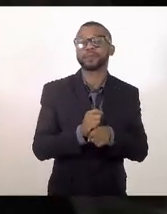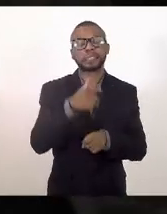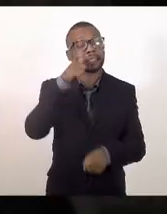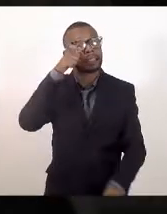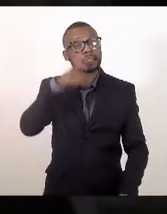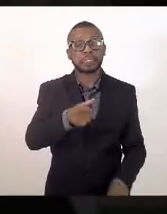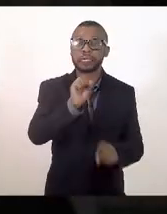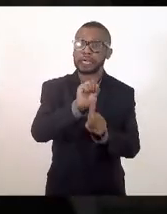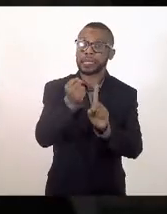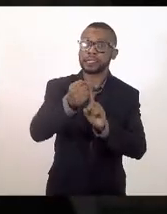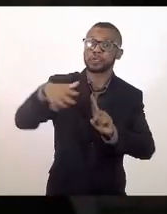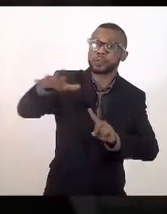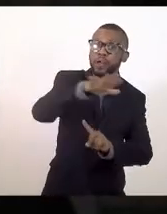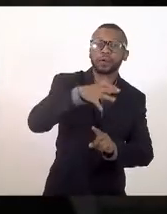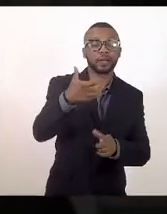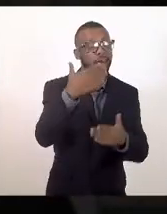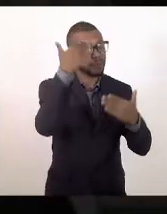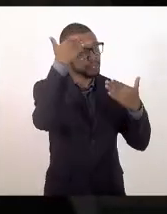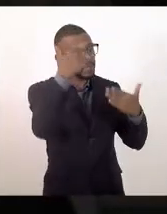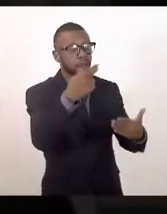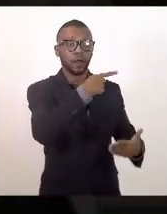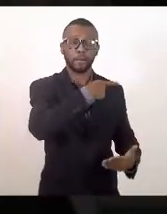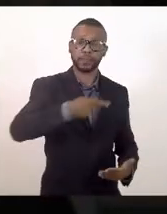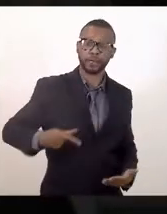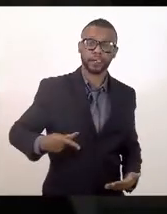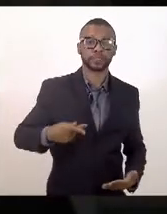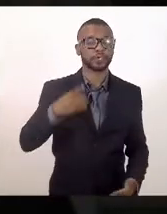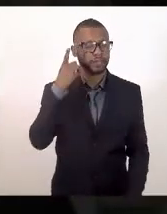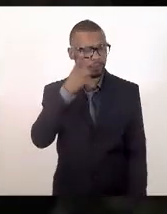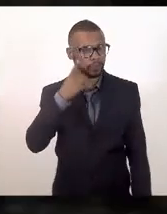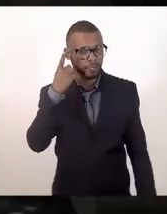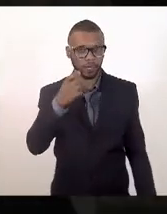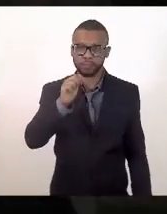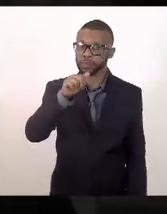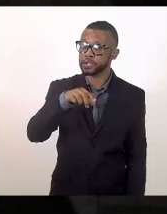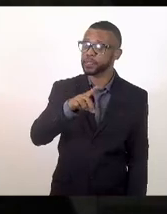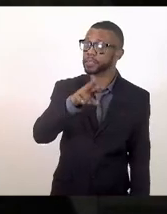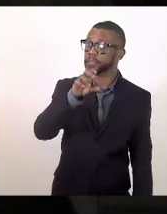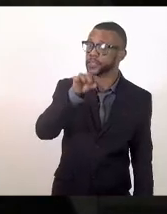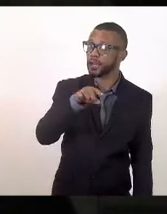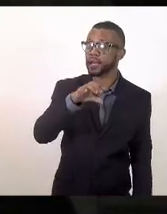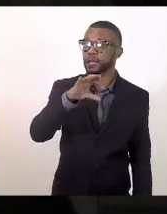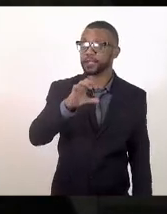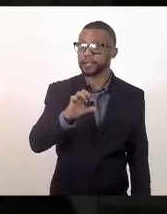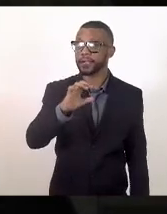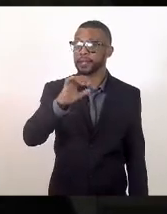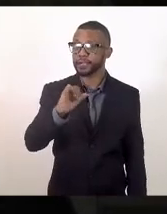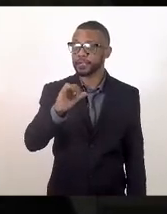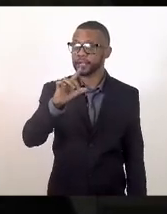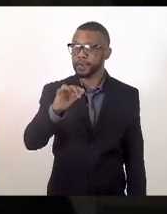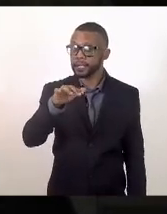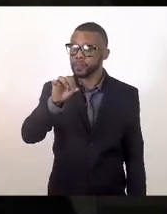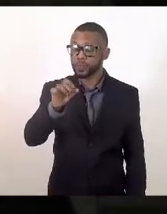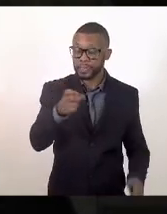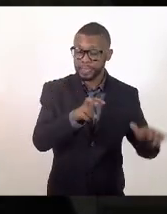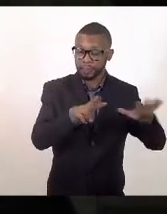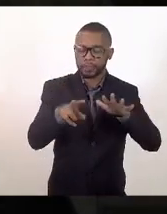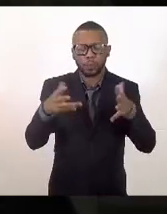social. Quero agradecer ao deputado André Siciliano. Esta foi uma semana rica, gorda, como se